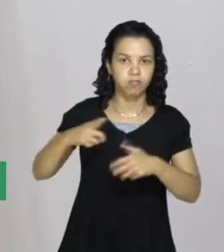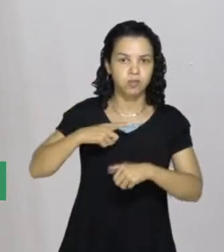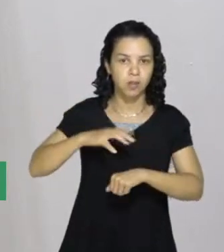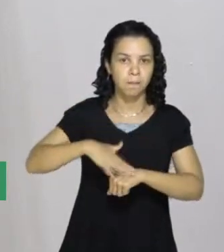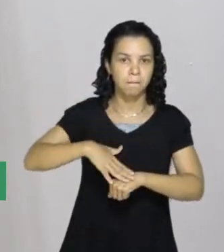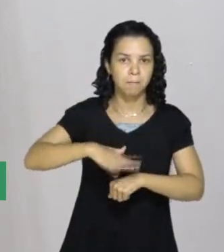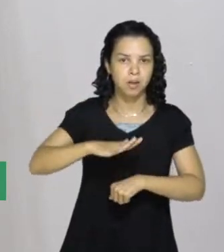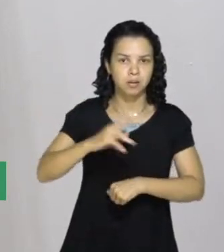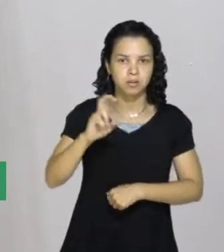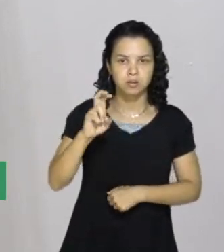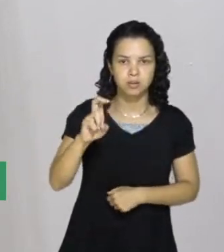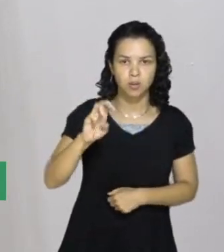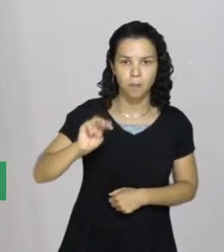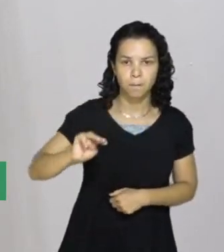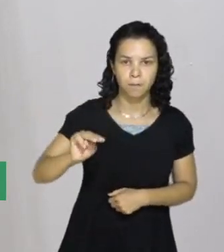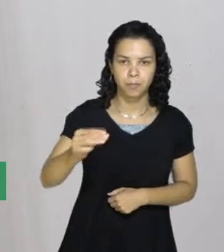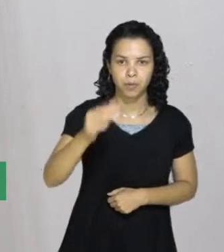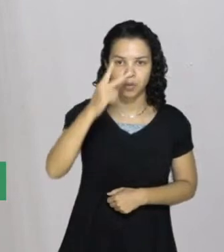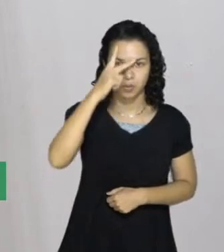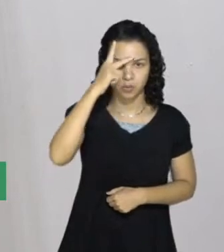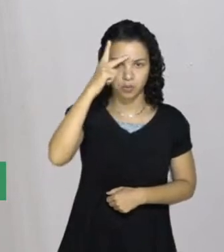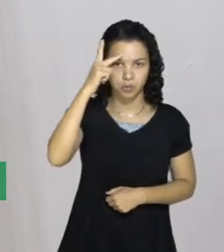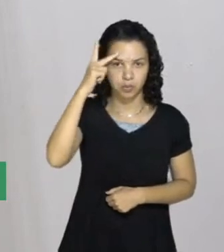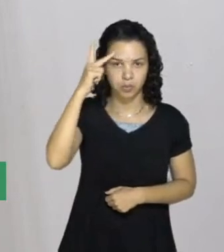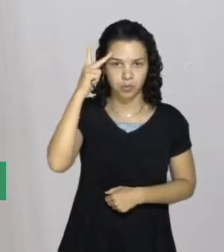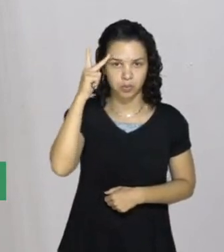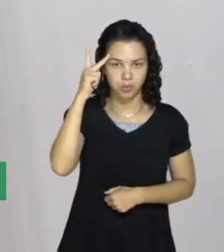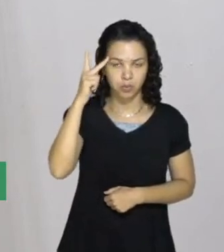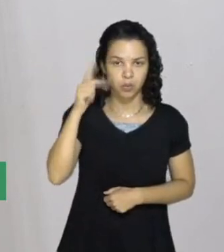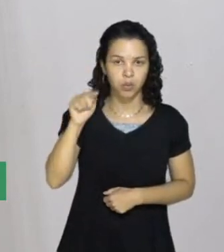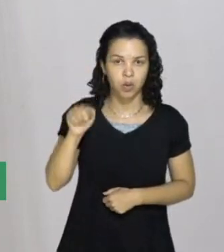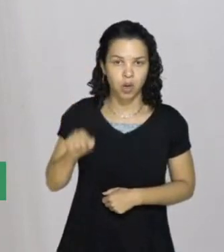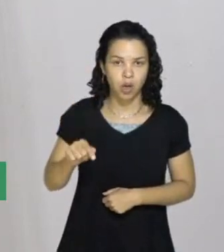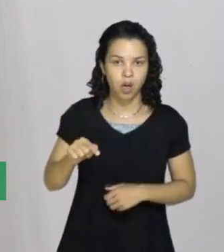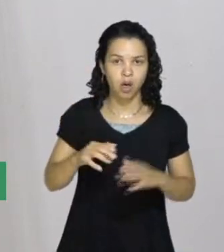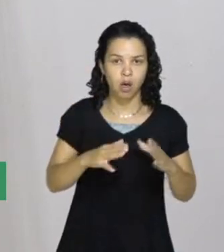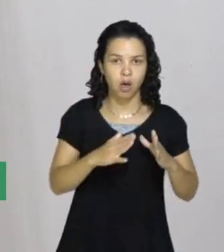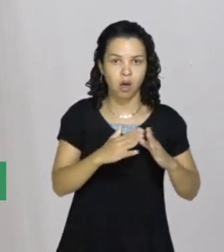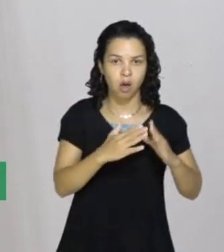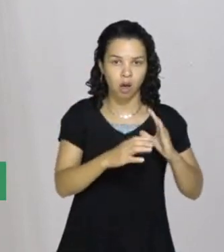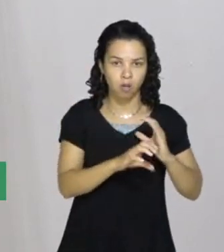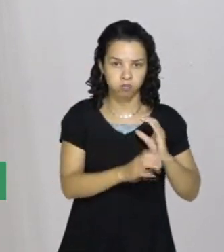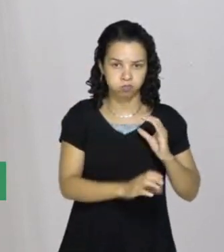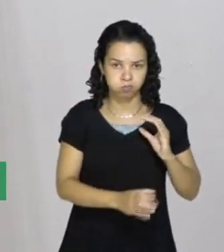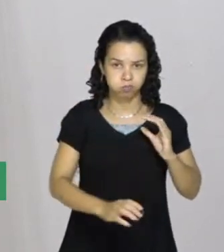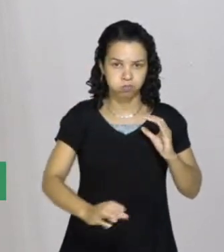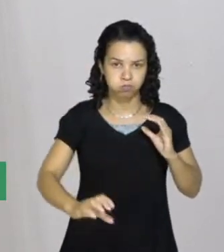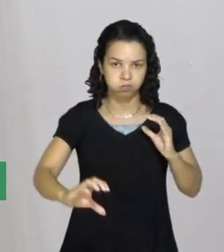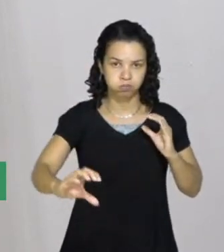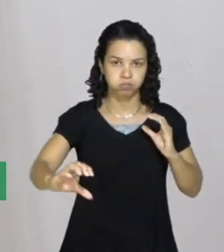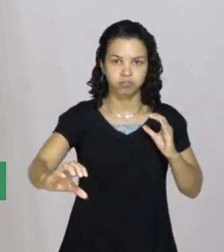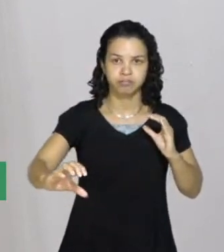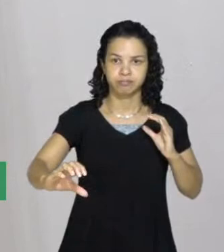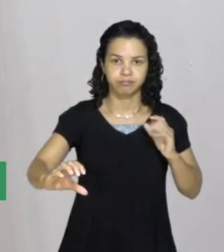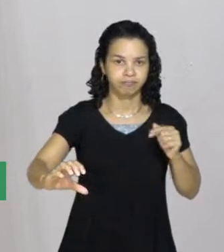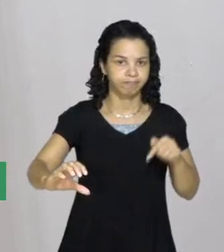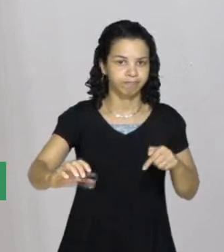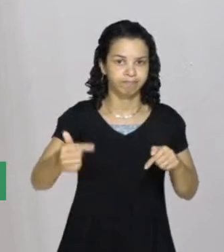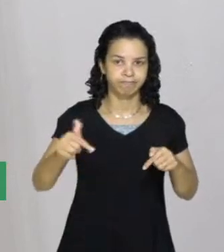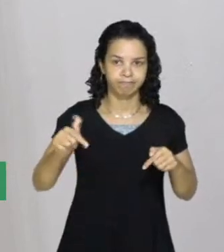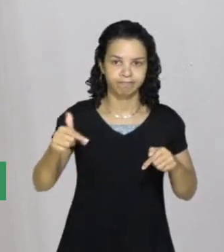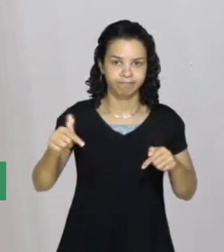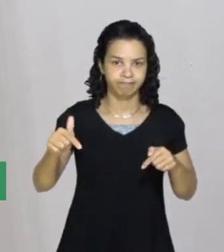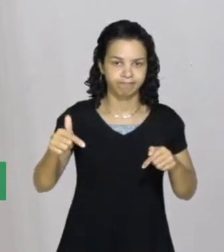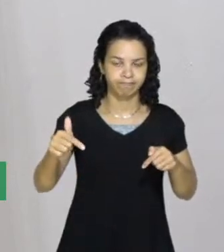pessoas sem coleta de esgoto. Os números levantados pelo Instituto Terra